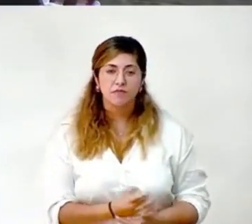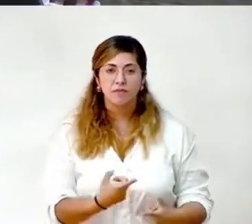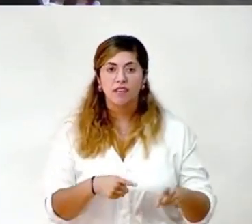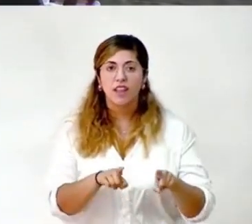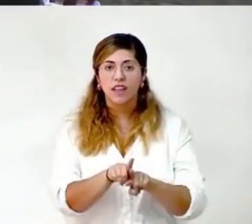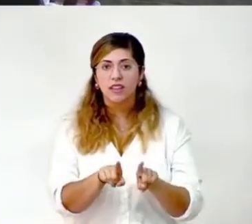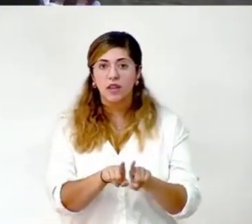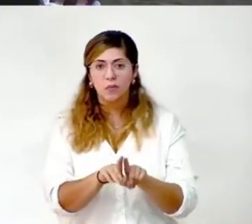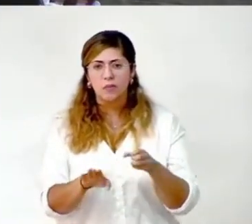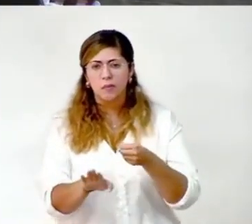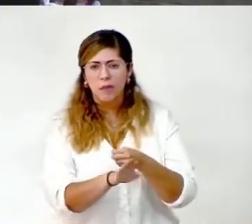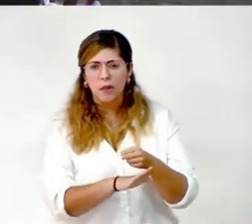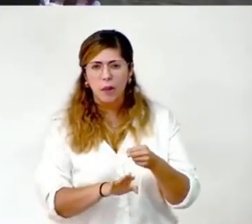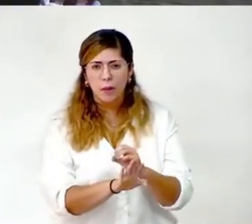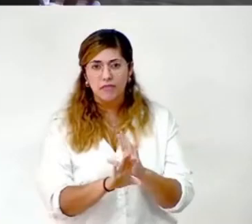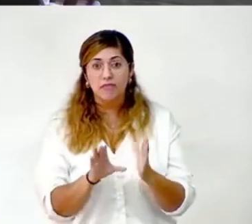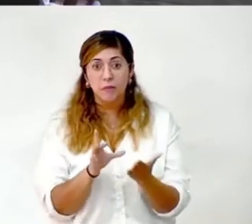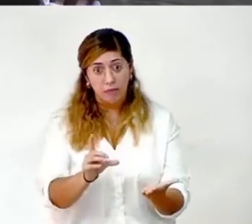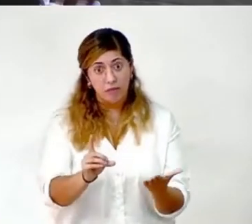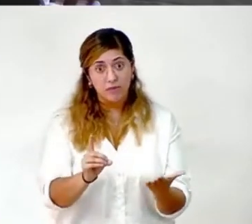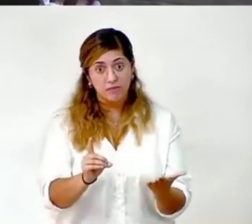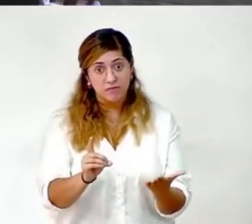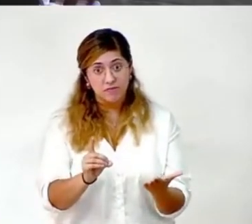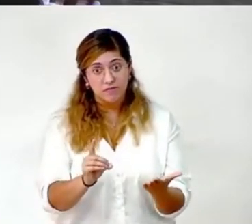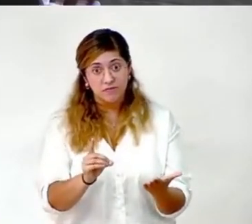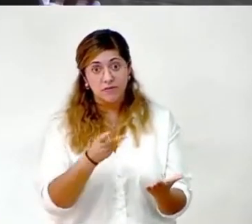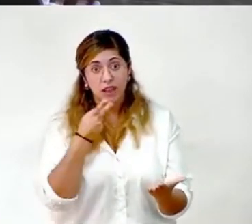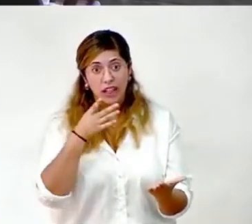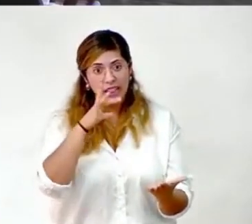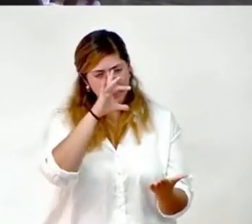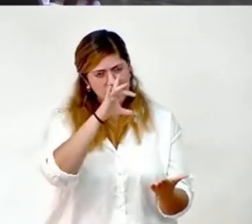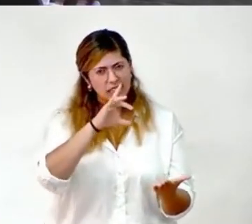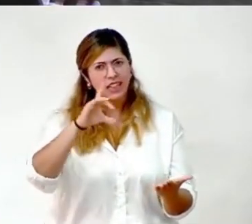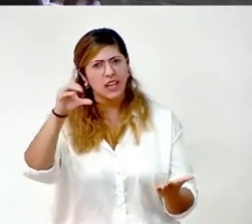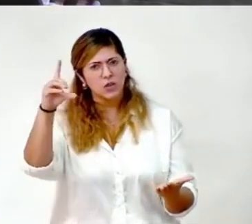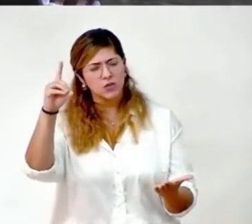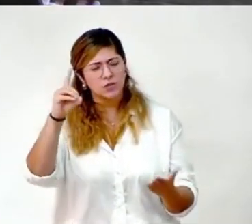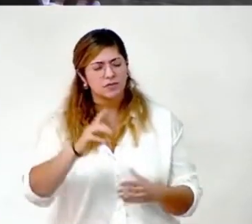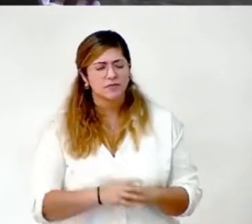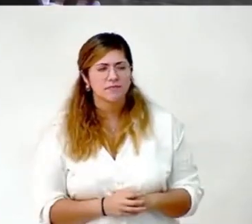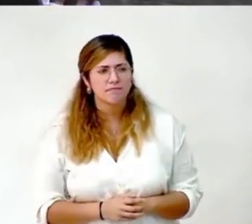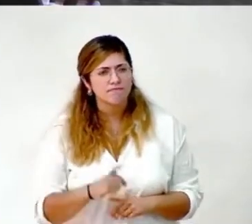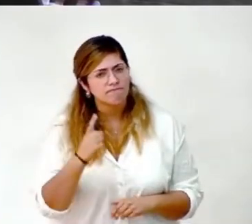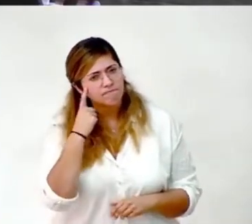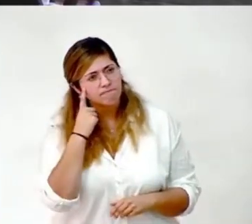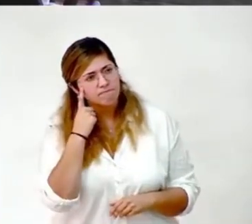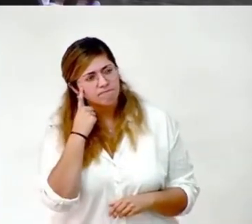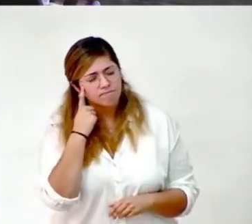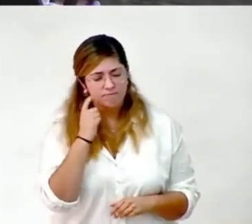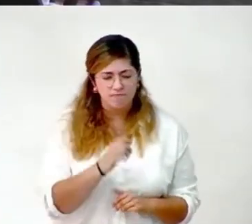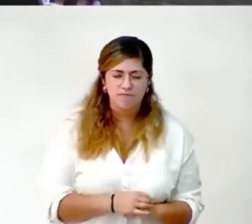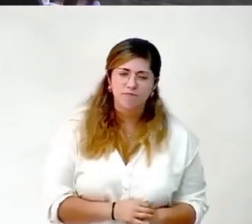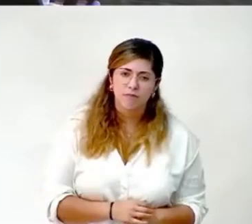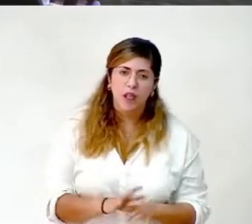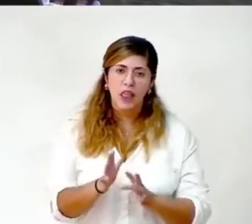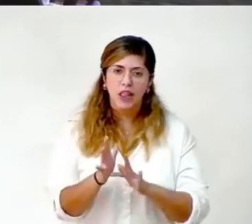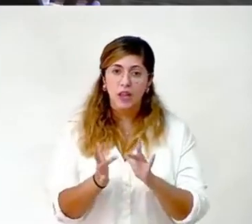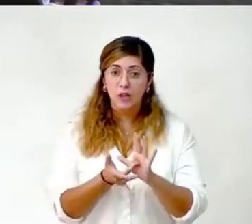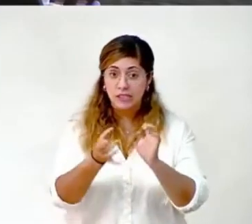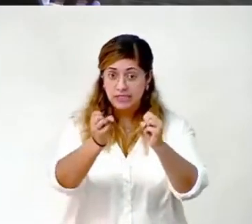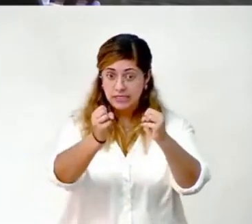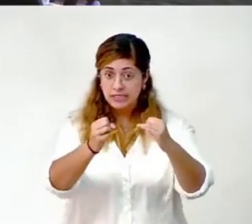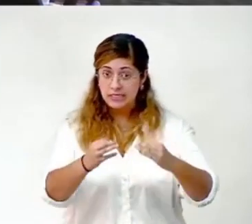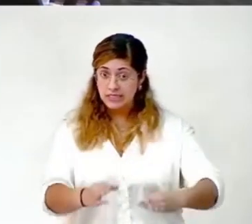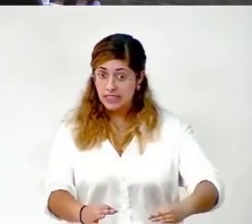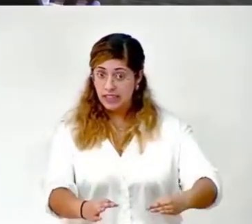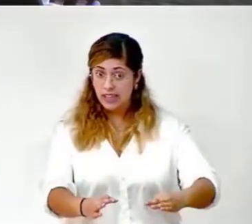próprio ser de Deus. Depois de corrigir a falsa interpretação da